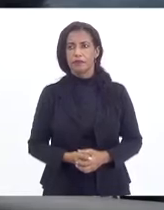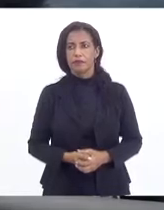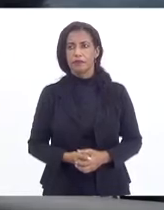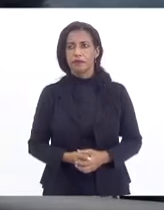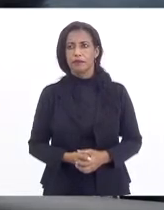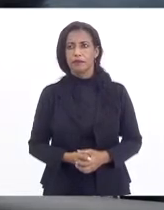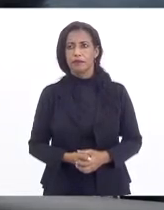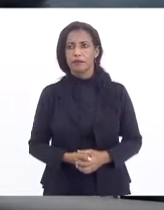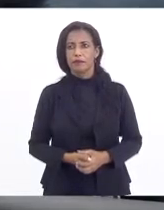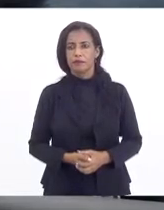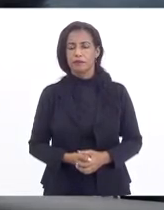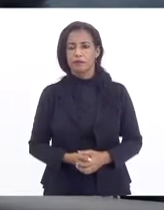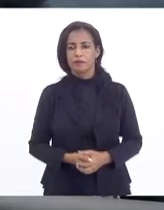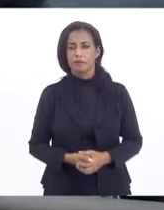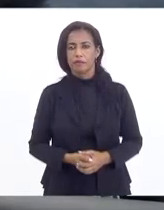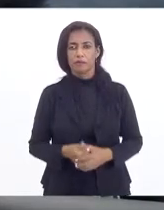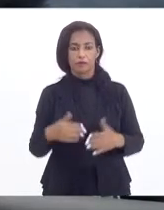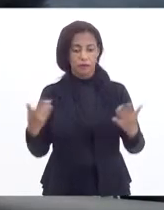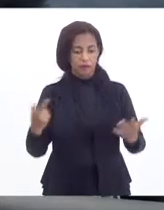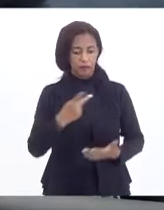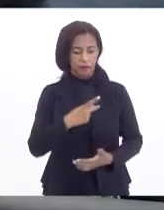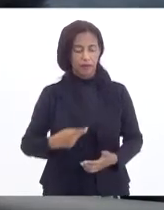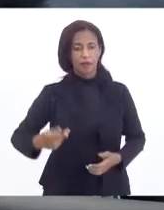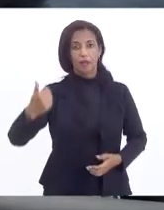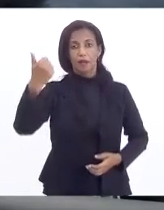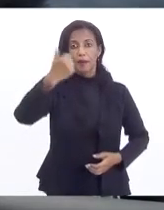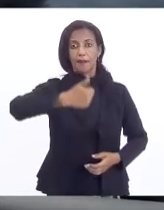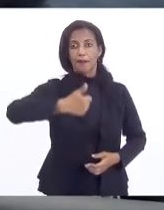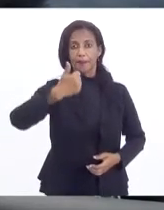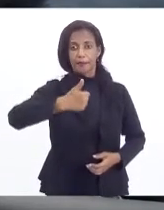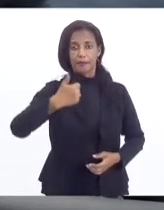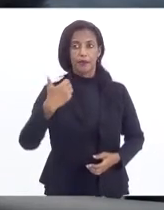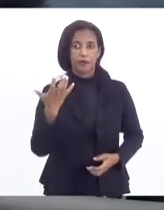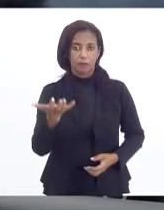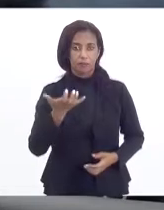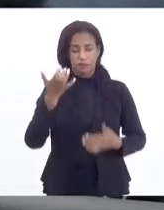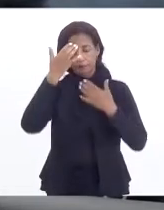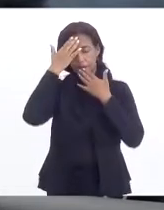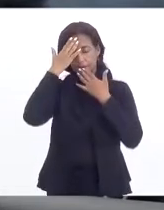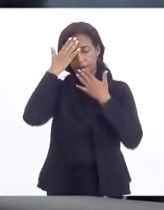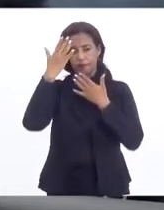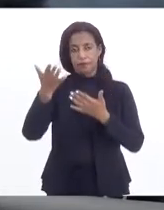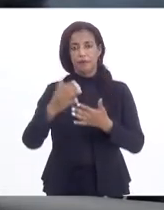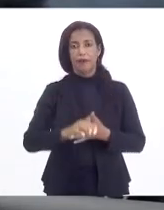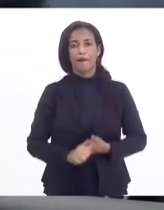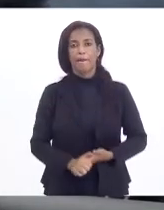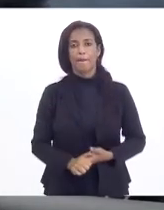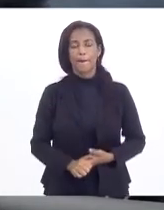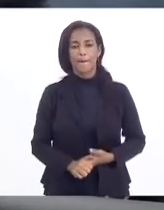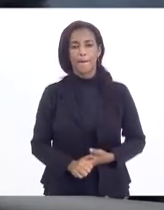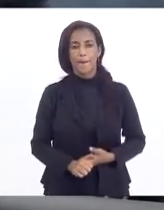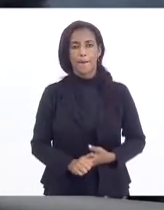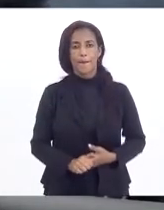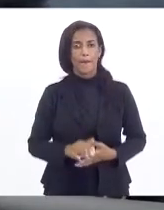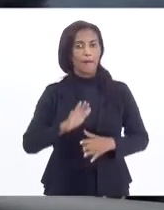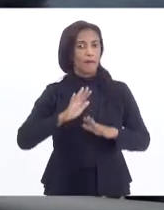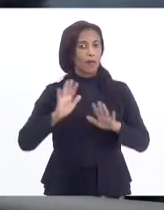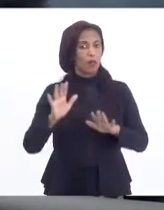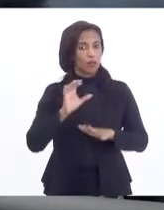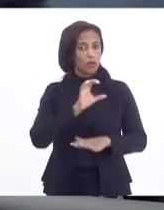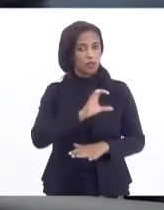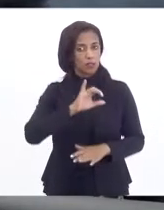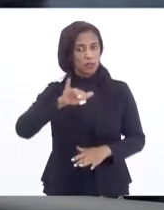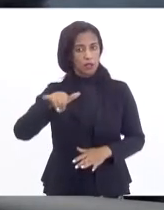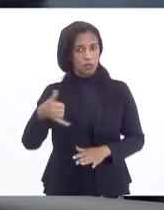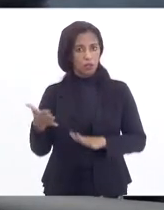Alô? Então, presidente, primeiro eu queria agradecer não só a CCJ, que